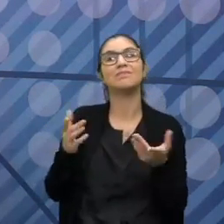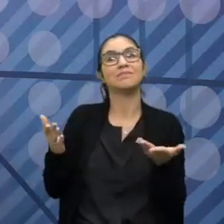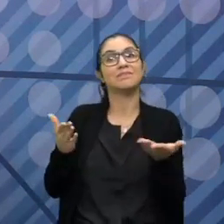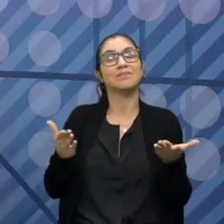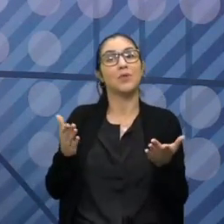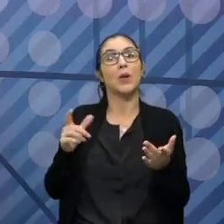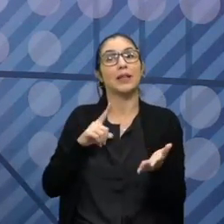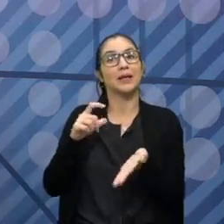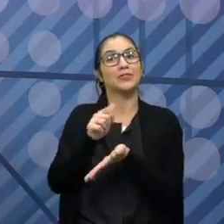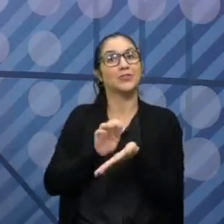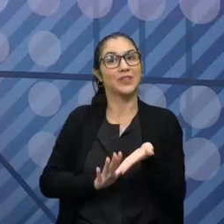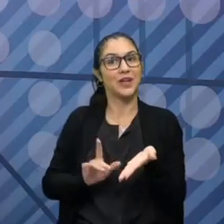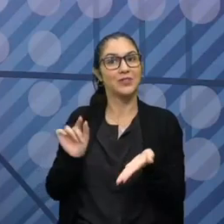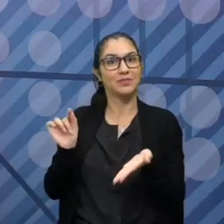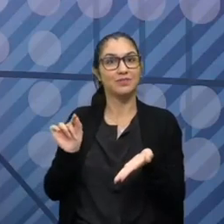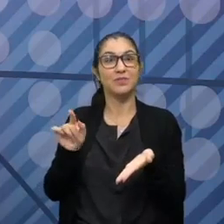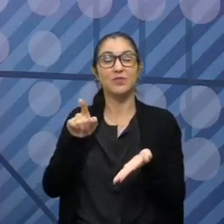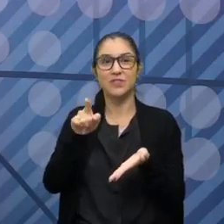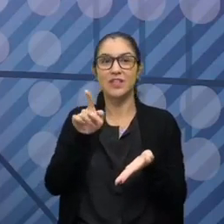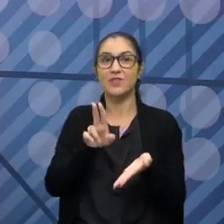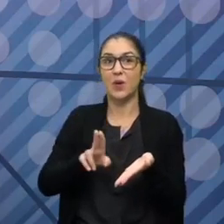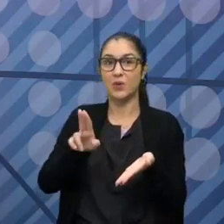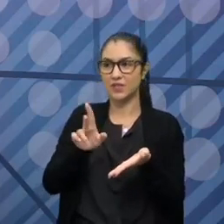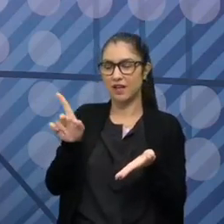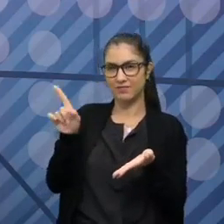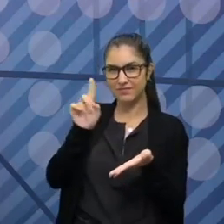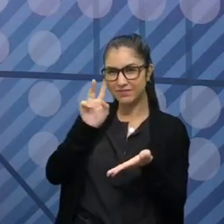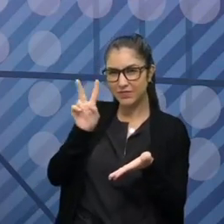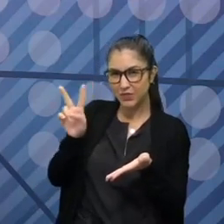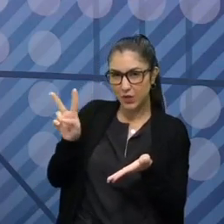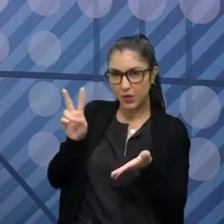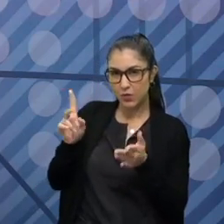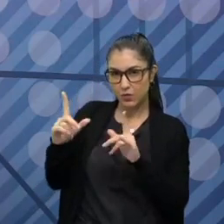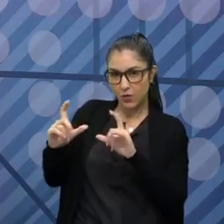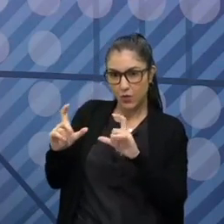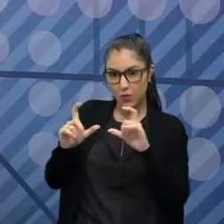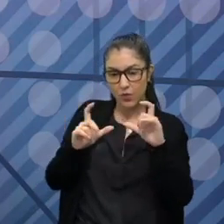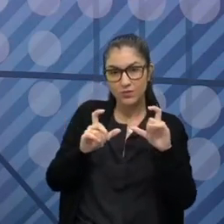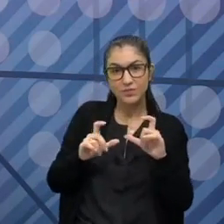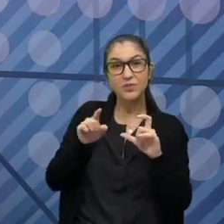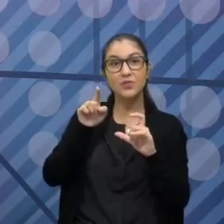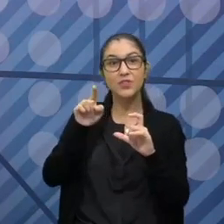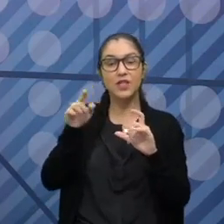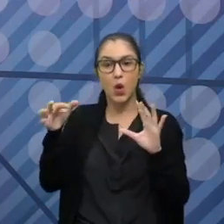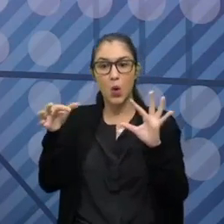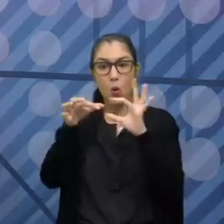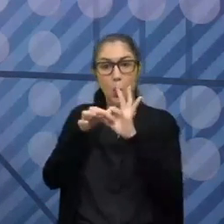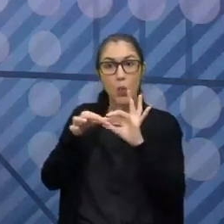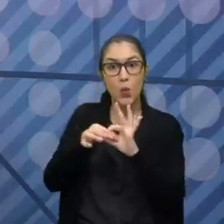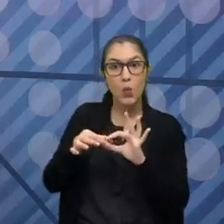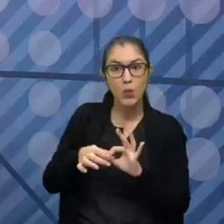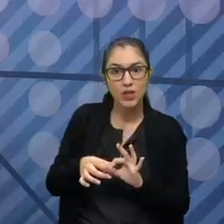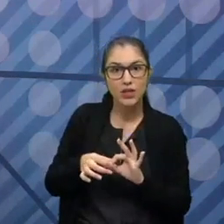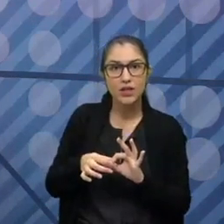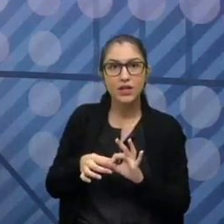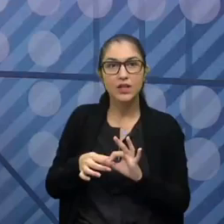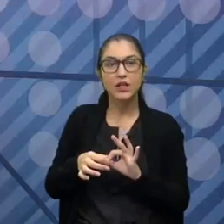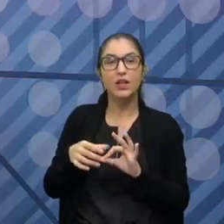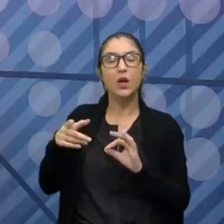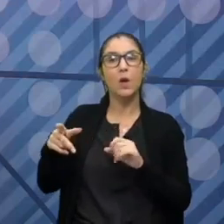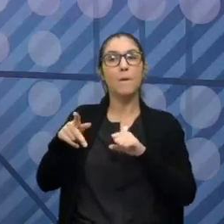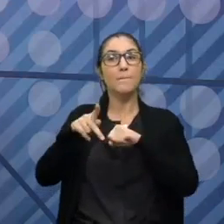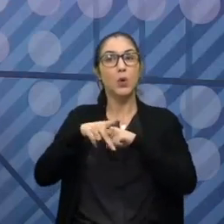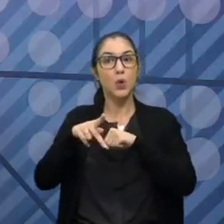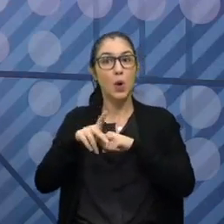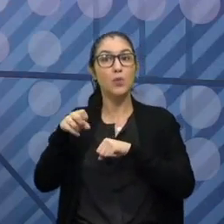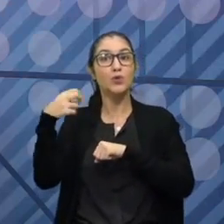tarefa a fazer agora. Você vai usar essas imagens que nós mostramos, vai unir essas imagens com os pronomes